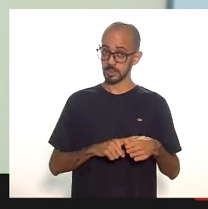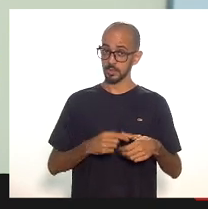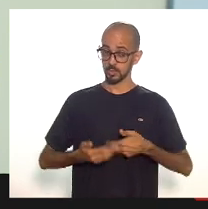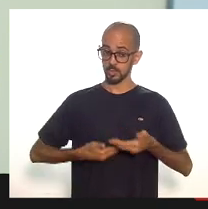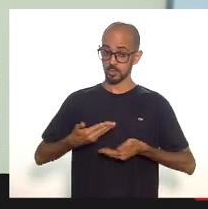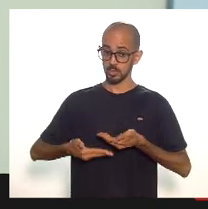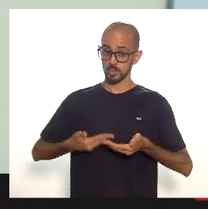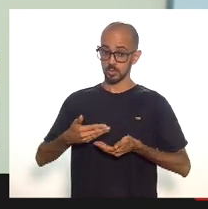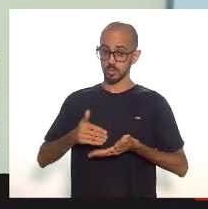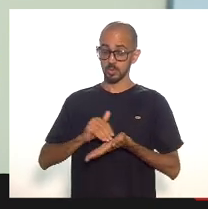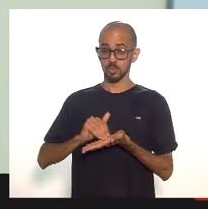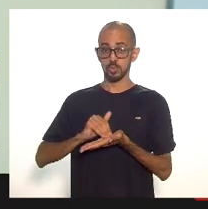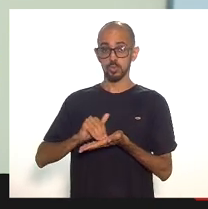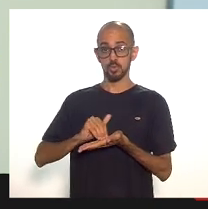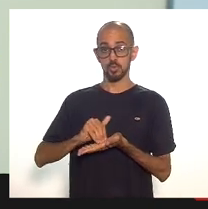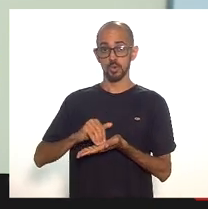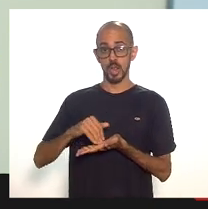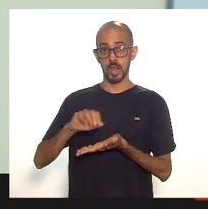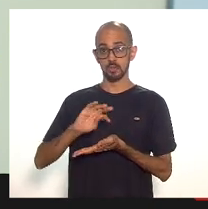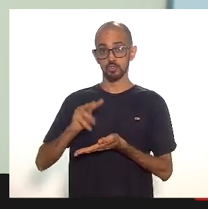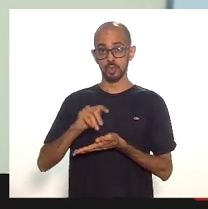Chaves e Dr. Daniel,